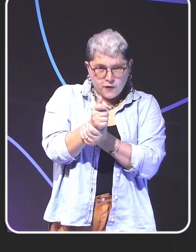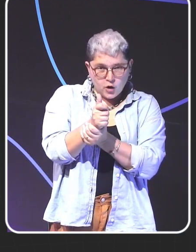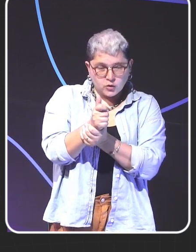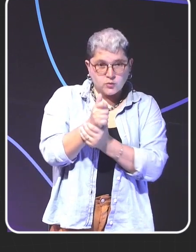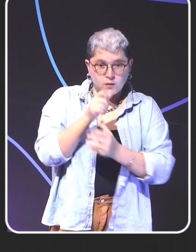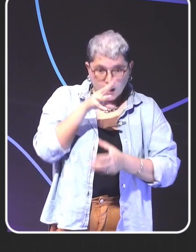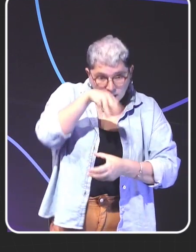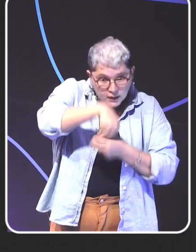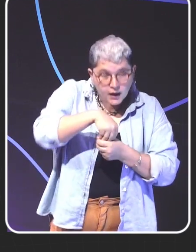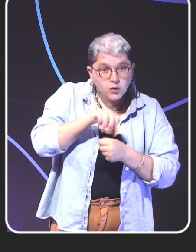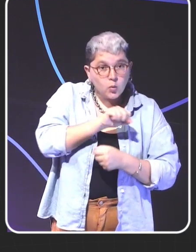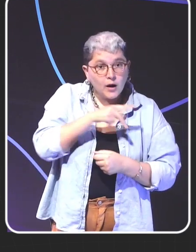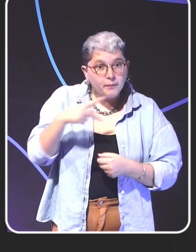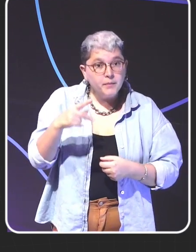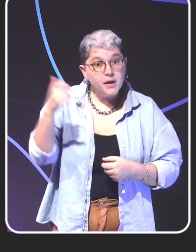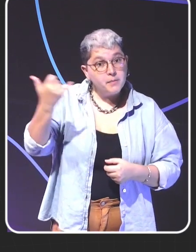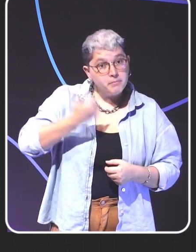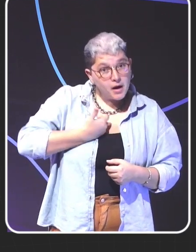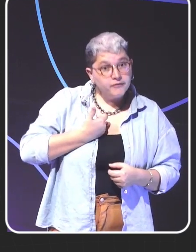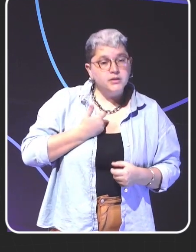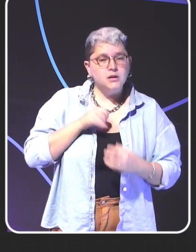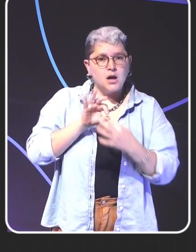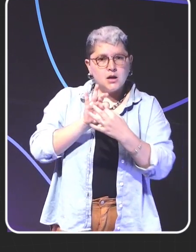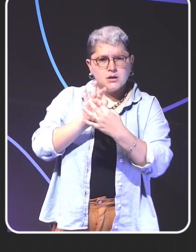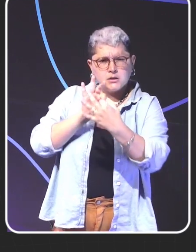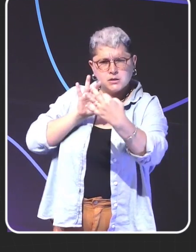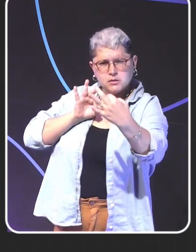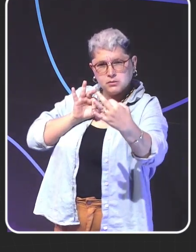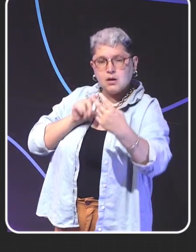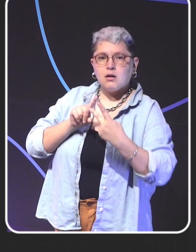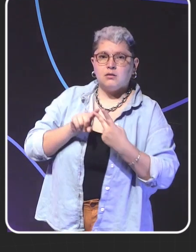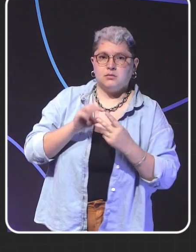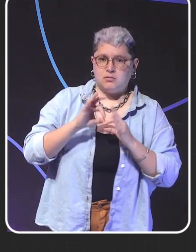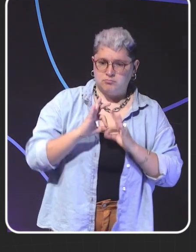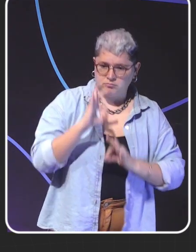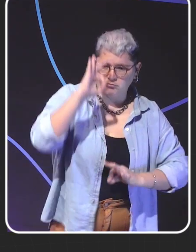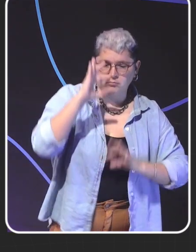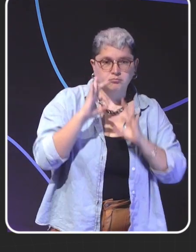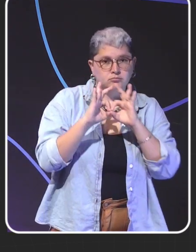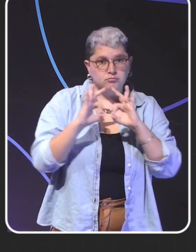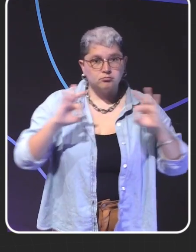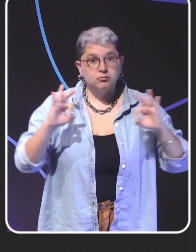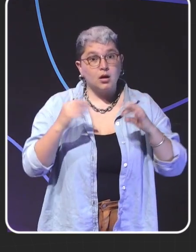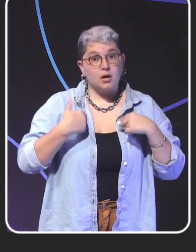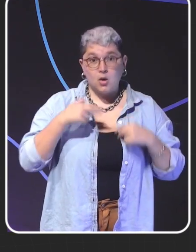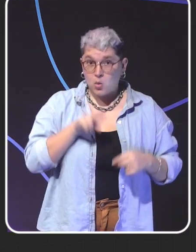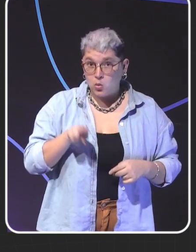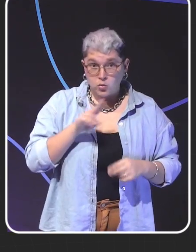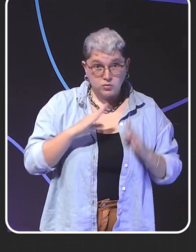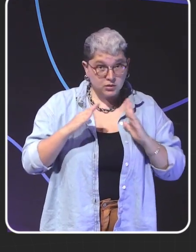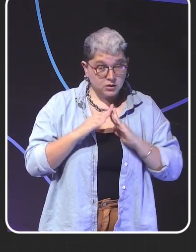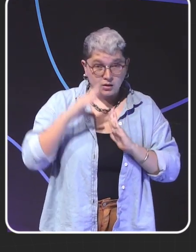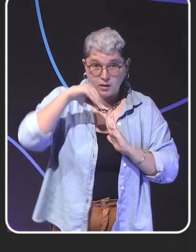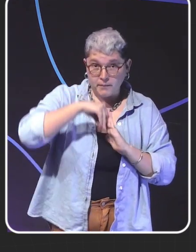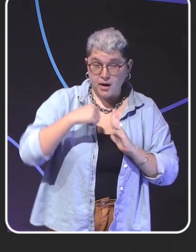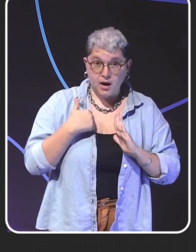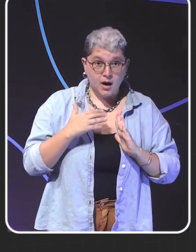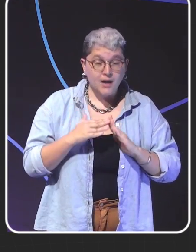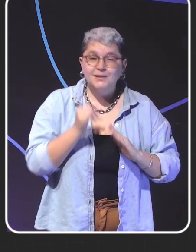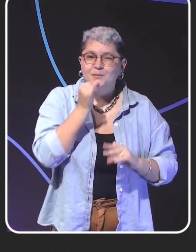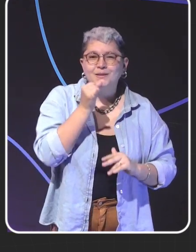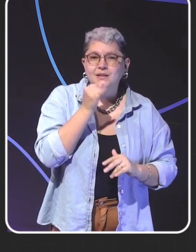entender a distância de um ponto para o outro. Isso pode ser usado tanto na minha casa, se eu quero entender